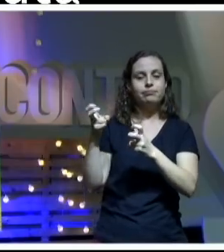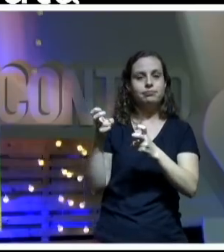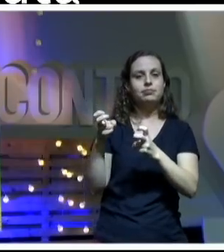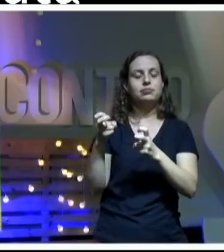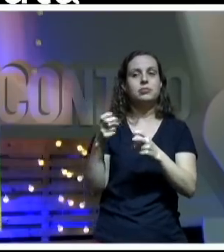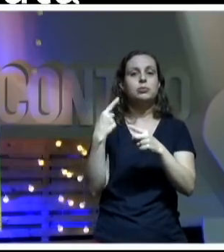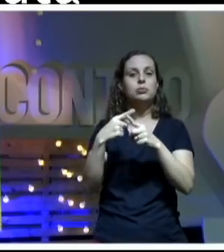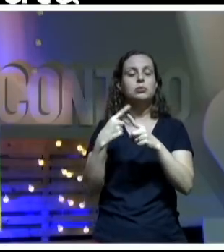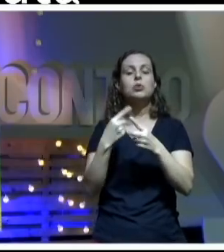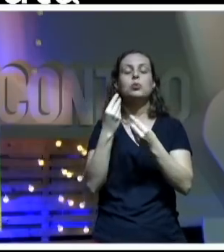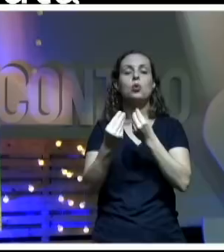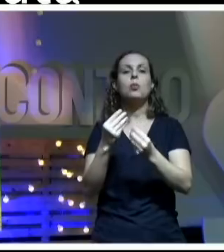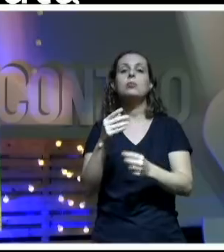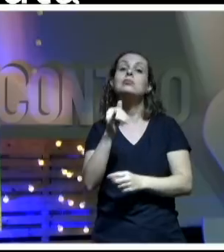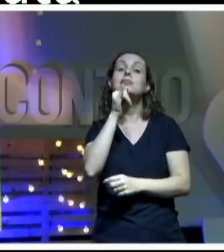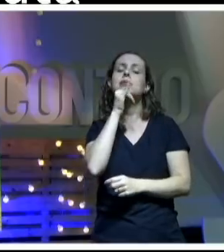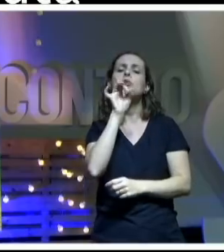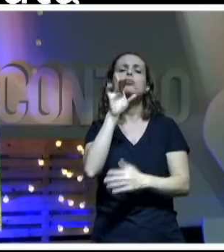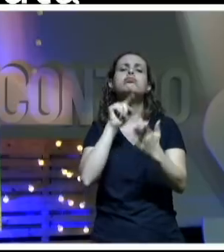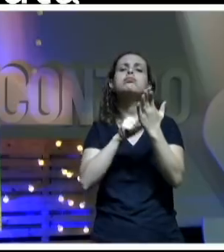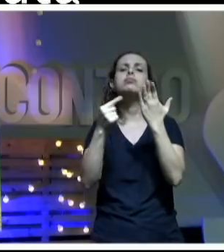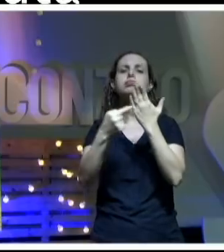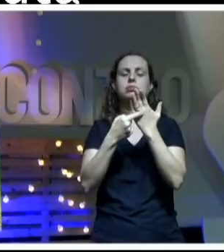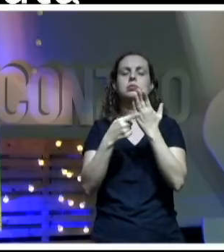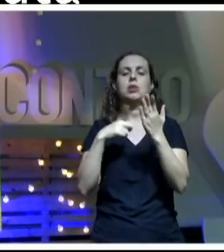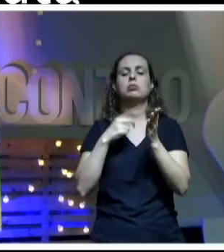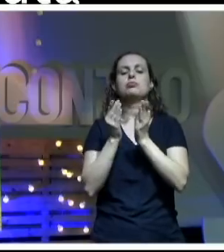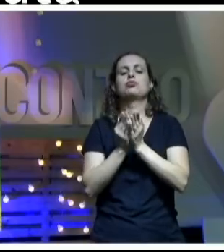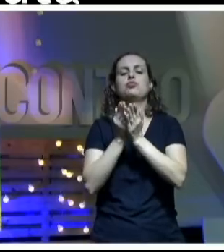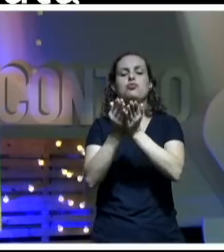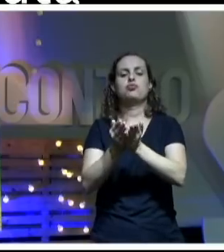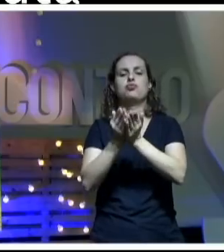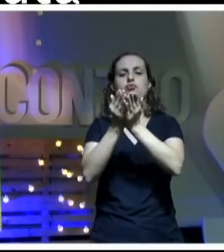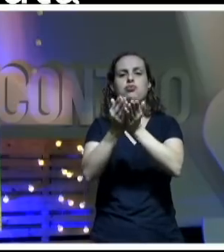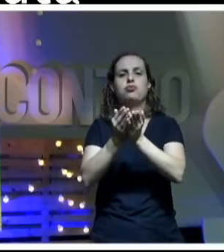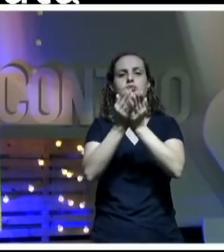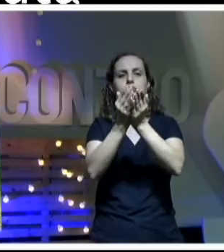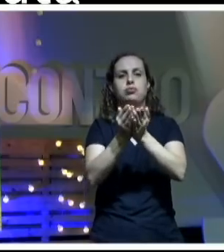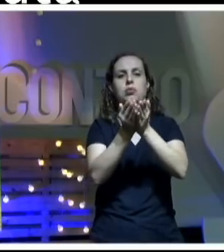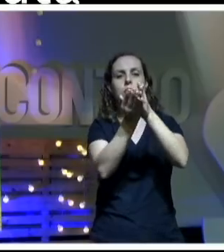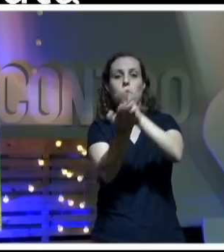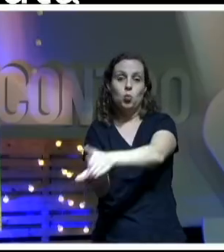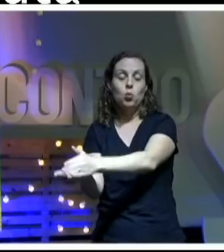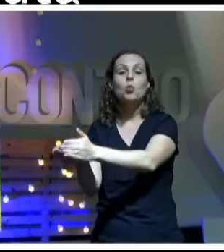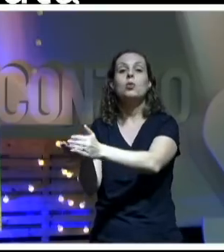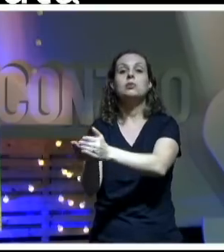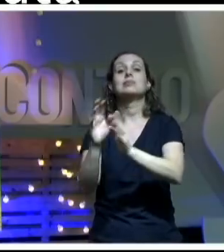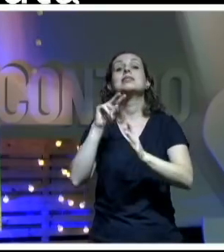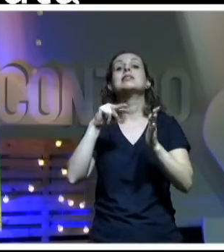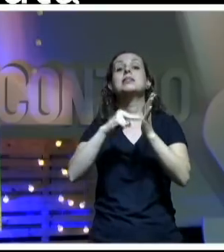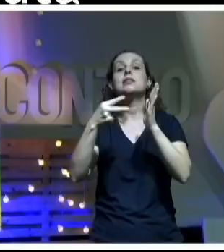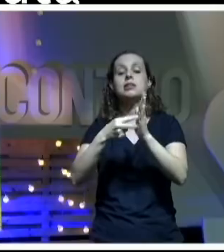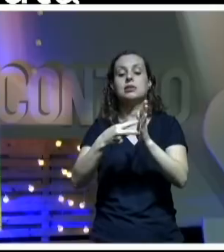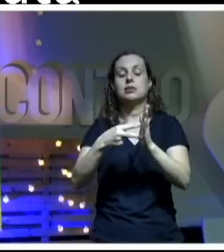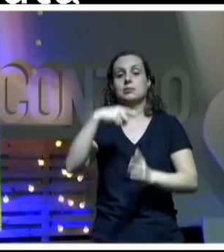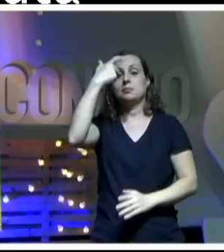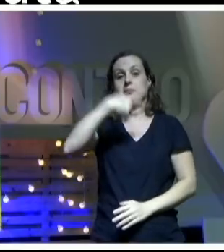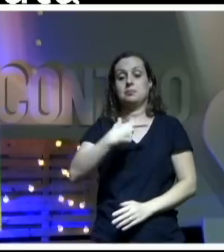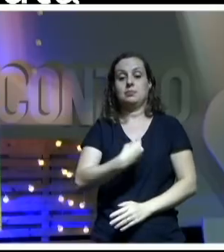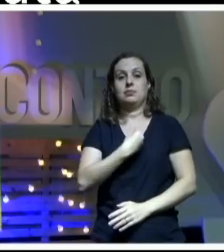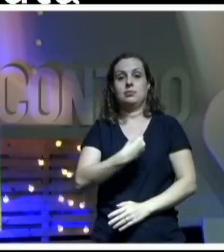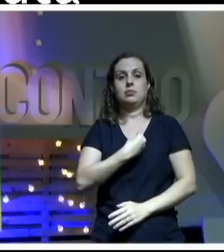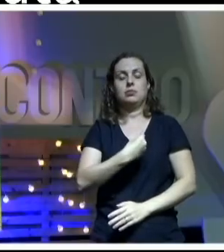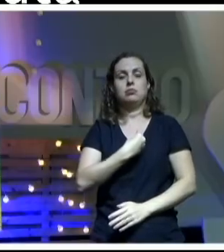seu sucesso ou seja a incapacidade dos teólogos como pastores e teólogos líderes teólogos serem bem sucedidos de uma sociedade que